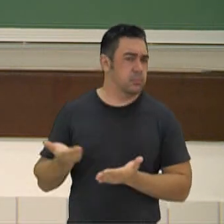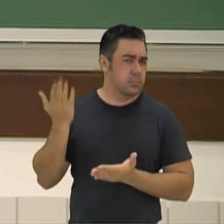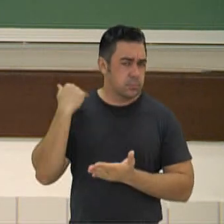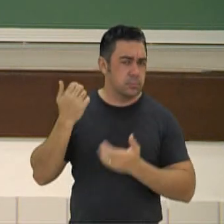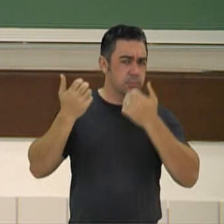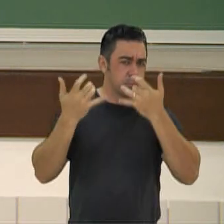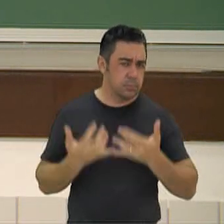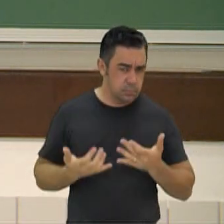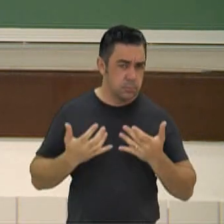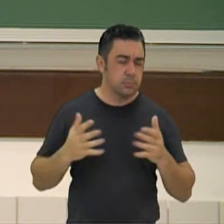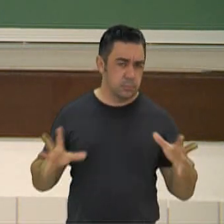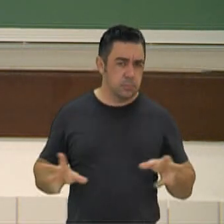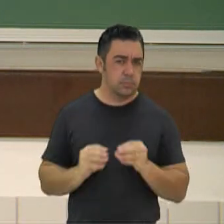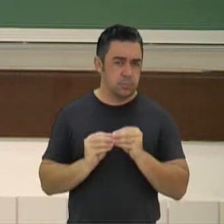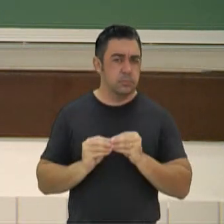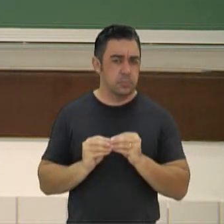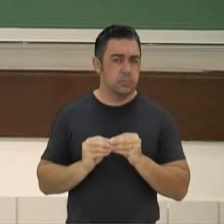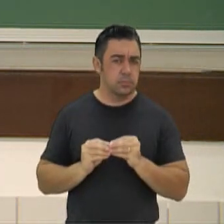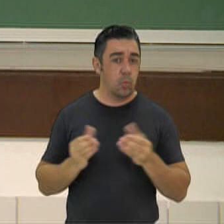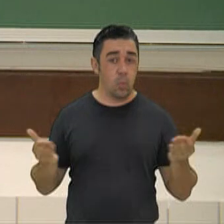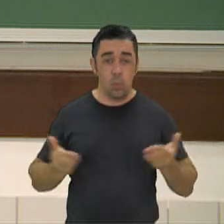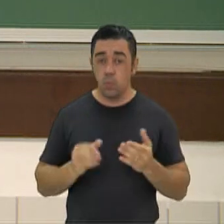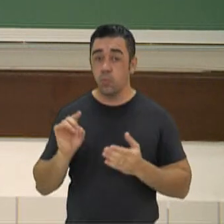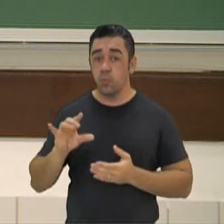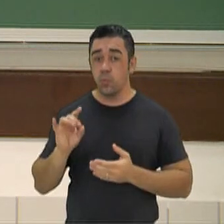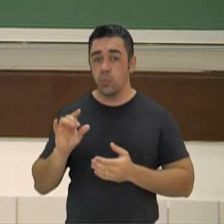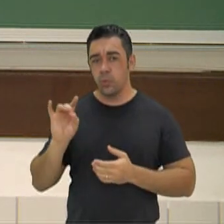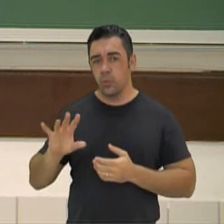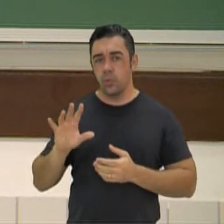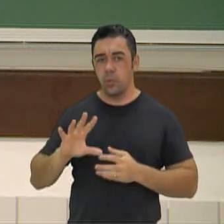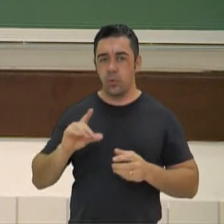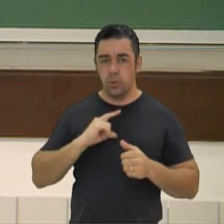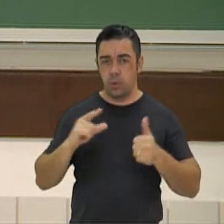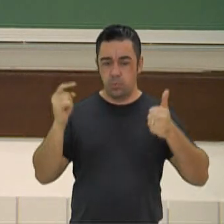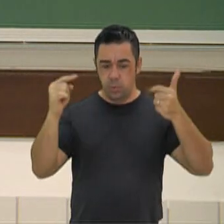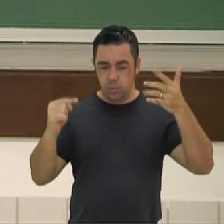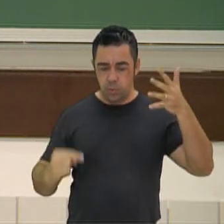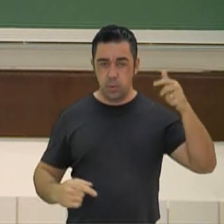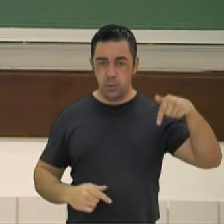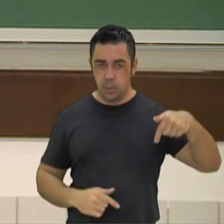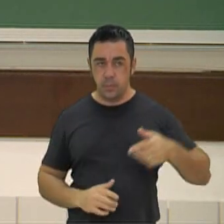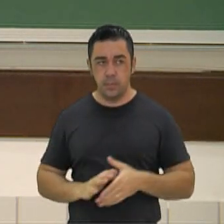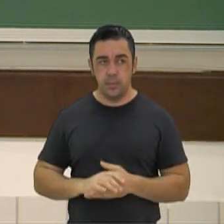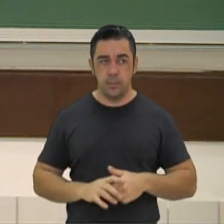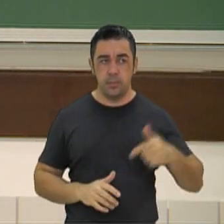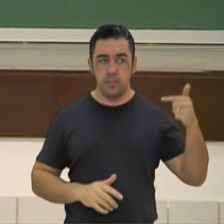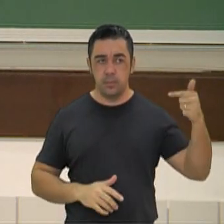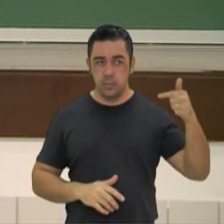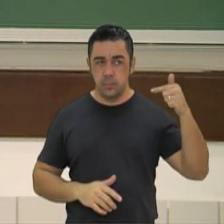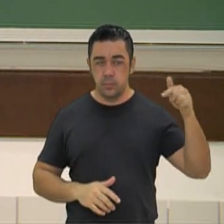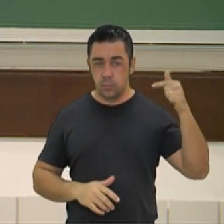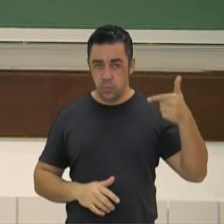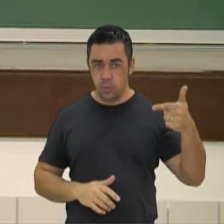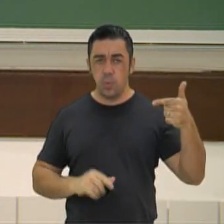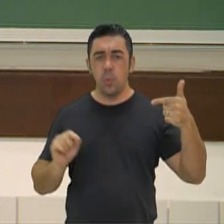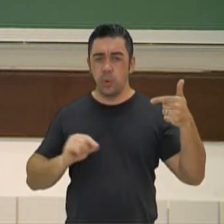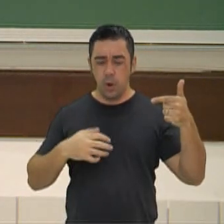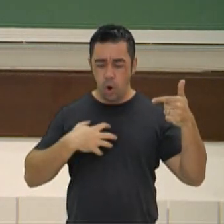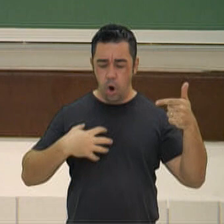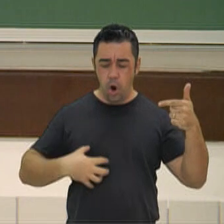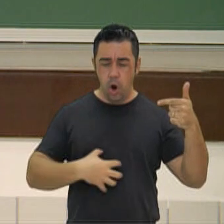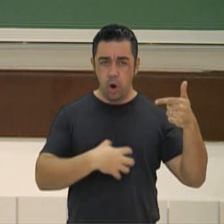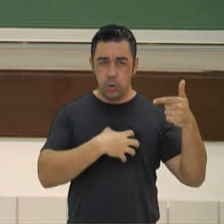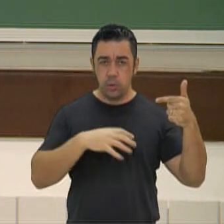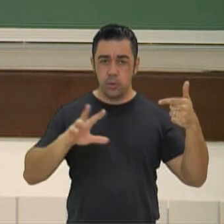mais completas acerca desse assunto aí. Hoje nós vamos fazer uma retomada enorme de conteúdos. Vamos lá. Órgãos vestigiais. O que são esses